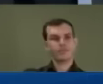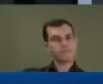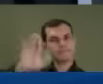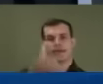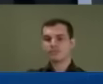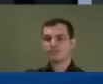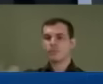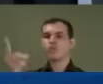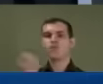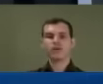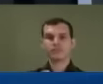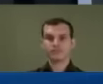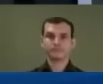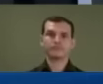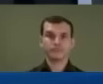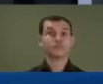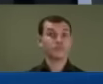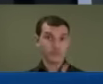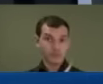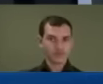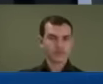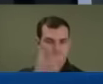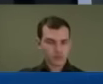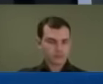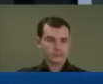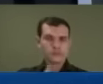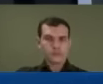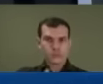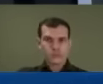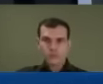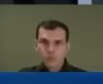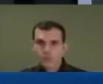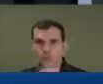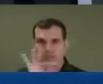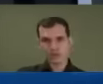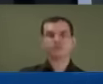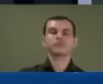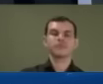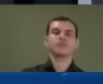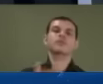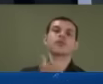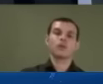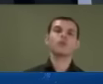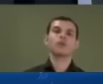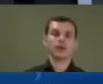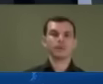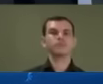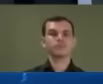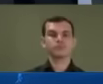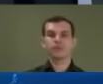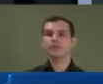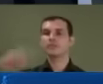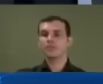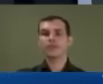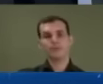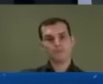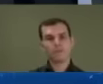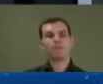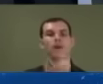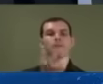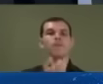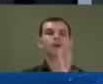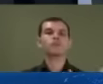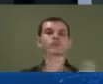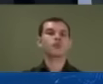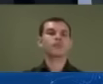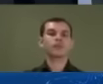ano. Além disso, presidente, com o meu tempo já está se esgotando, eu quero em outra oportunidade falar do conjunto